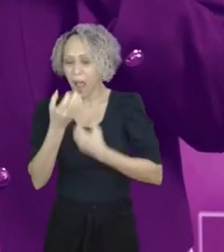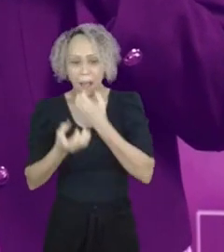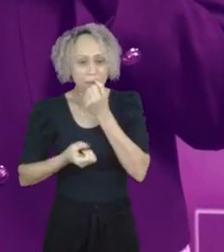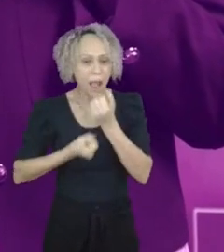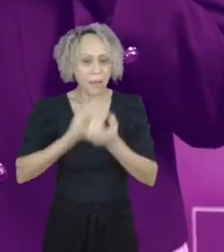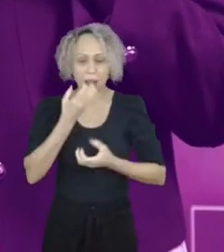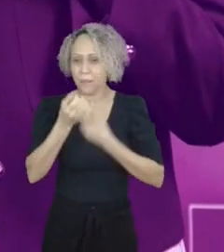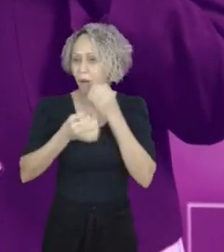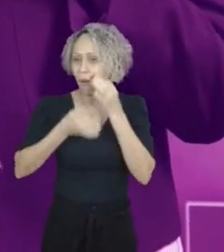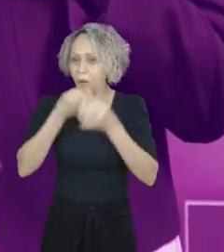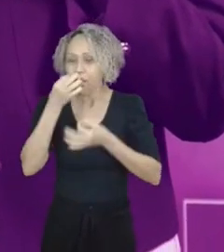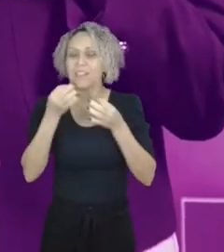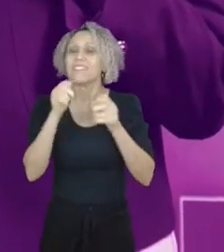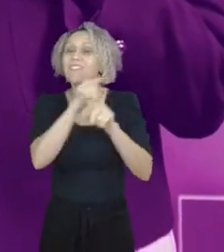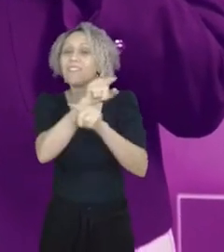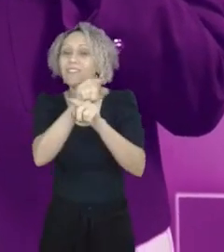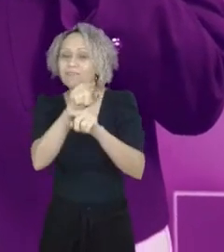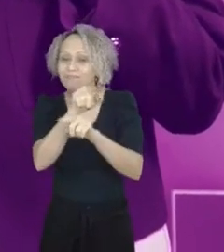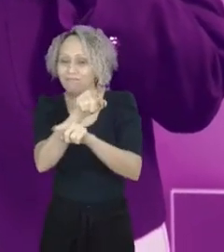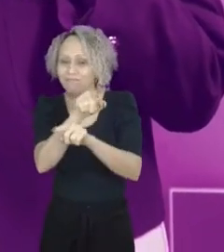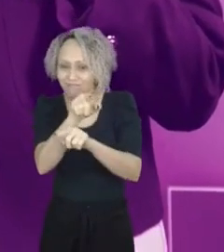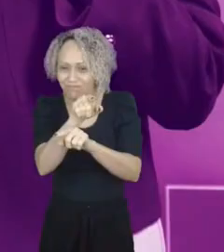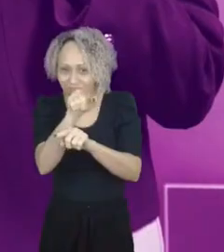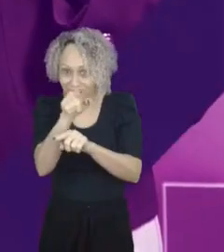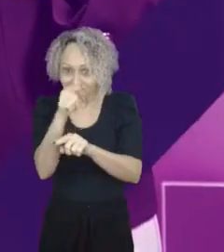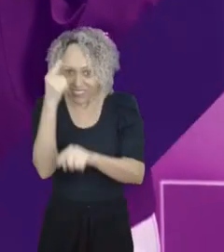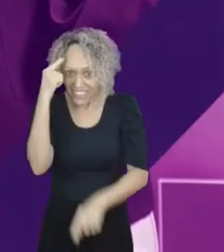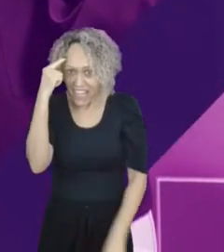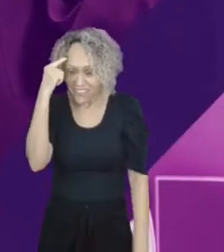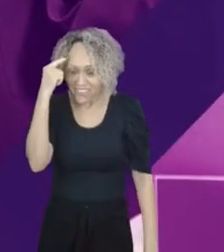ouvida, tenho sonhos pra viver.